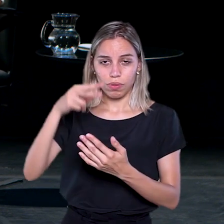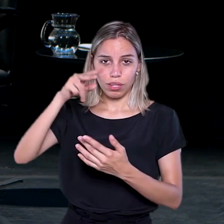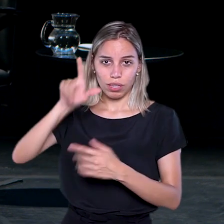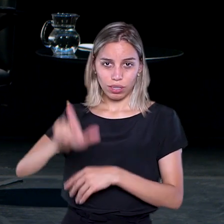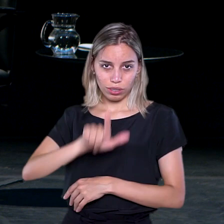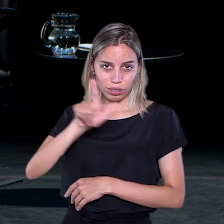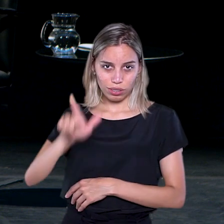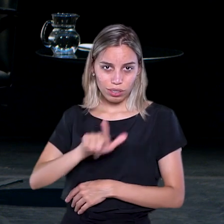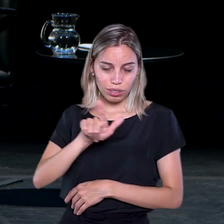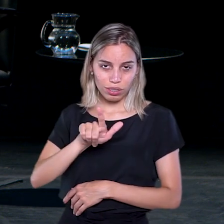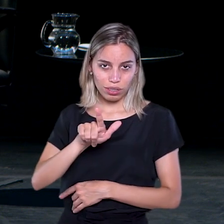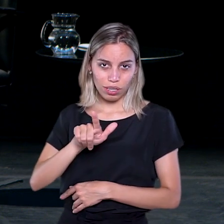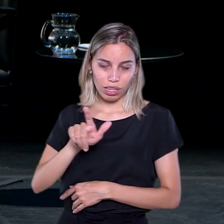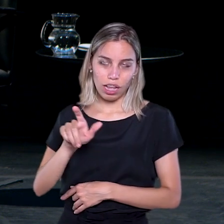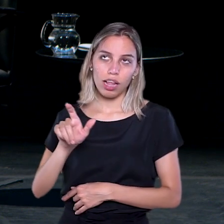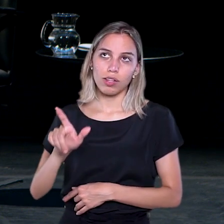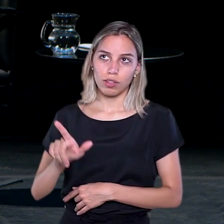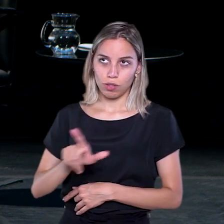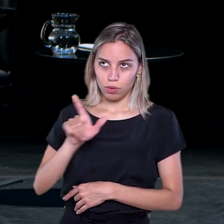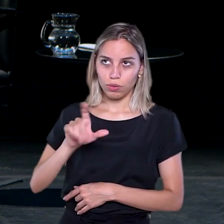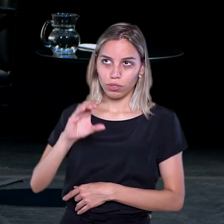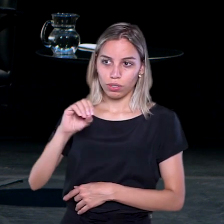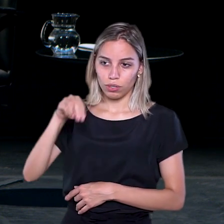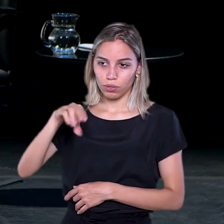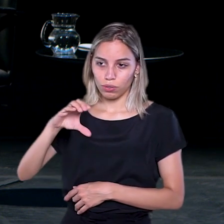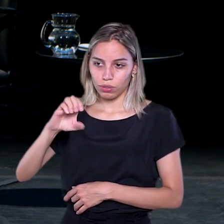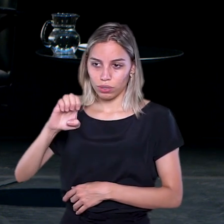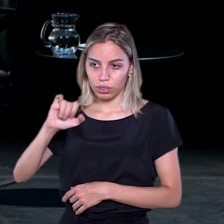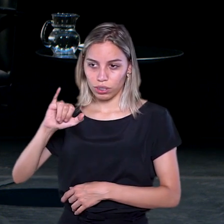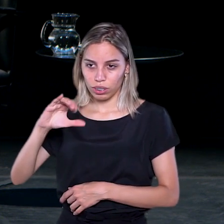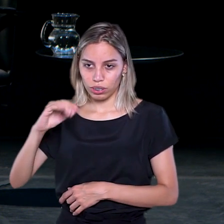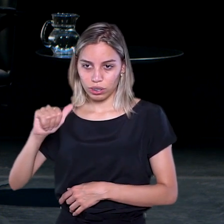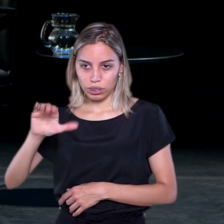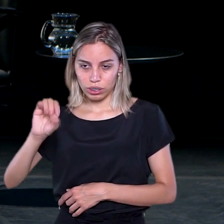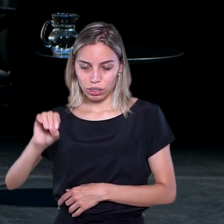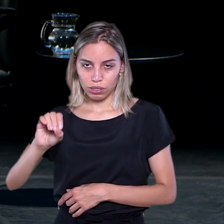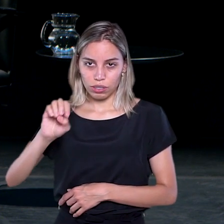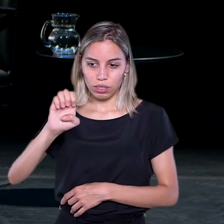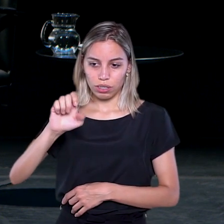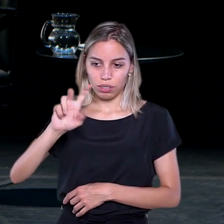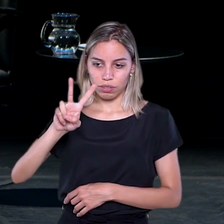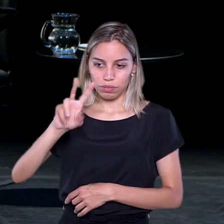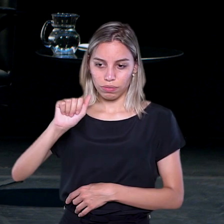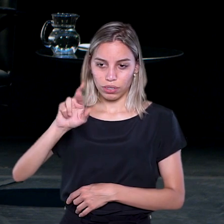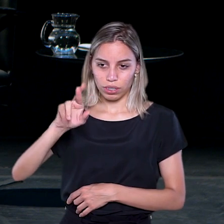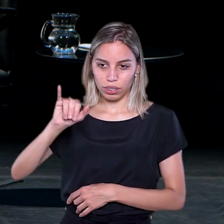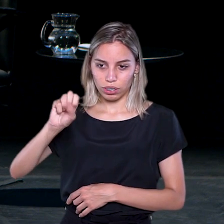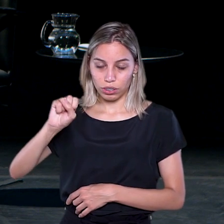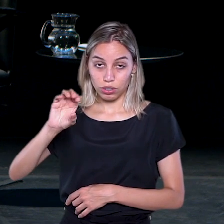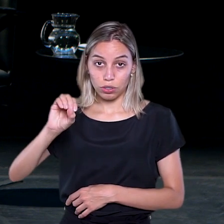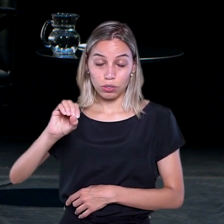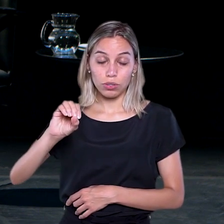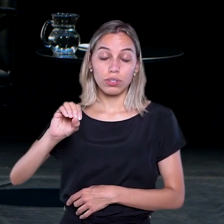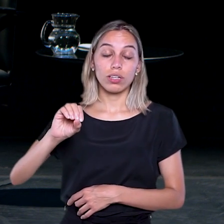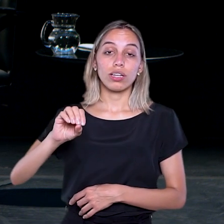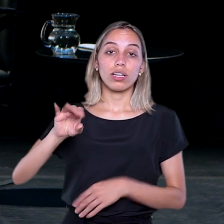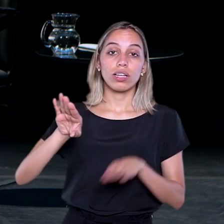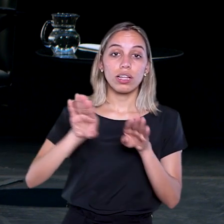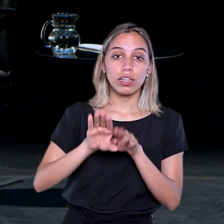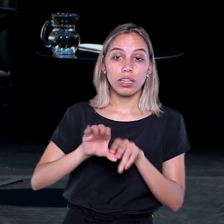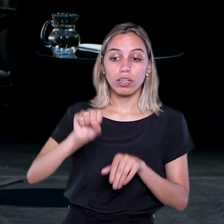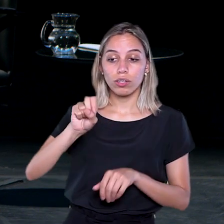É claro que Conceição Evaristo, que Sueli Carneiro e tantos outros estão aí há tantos anos. Mas no momento em